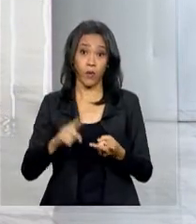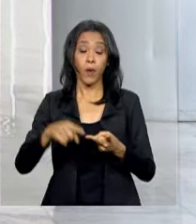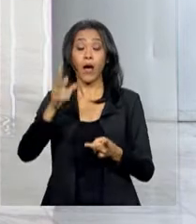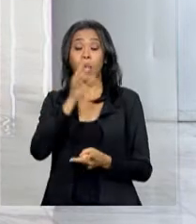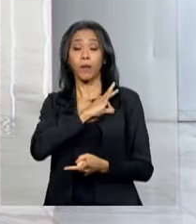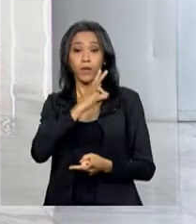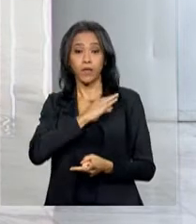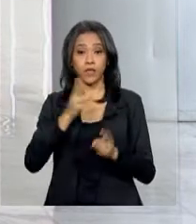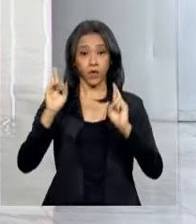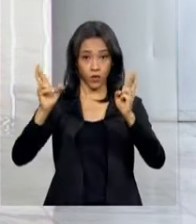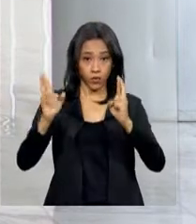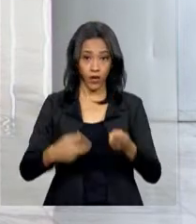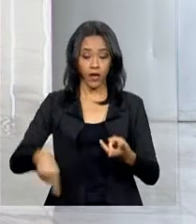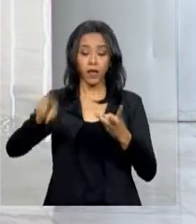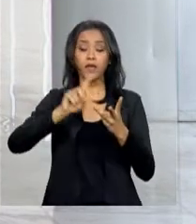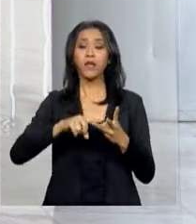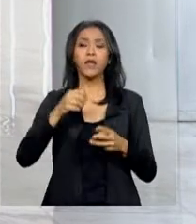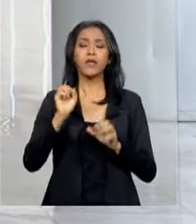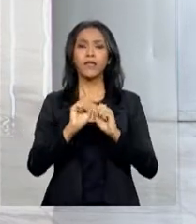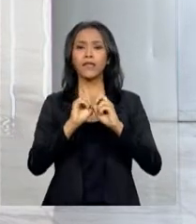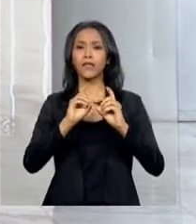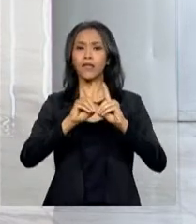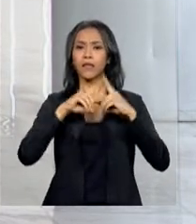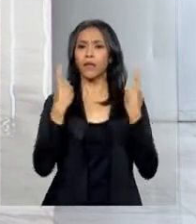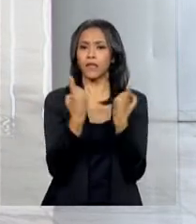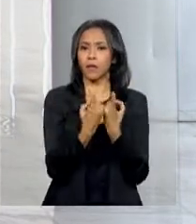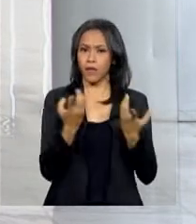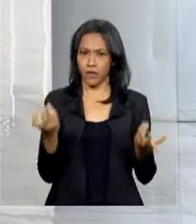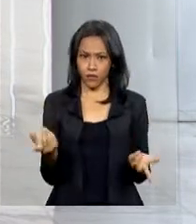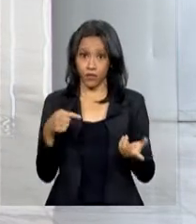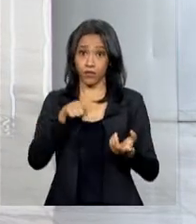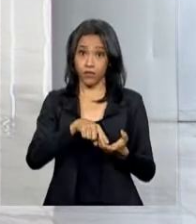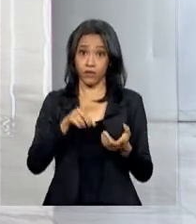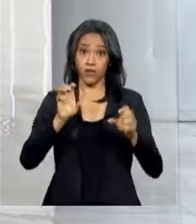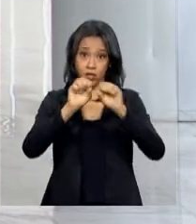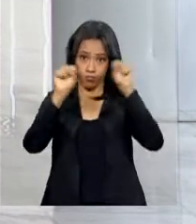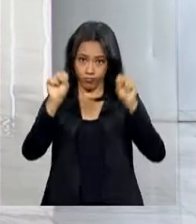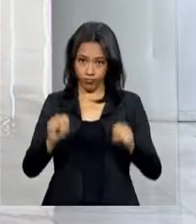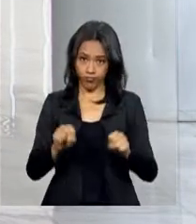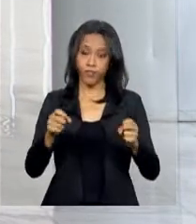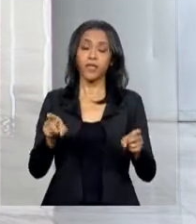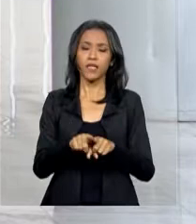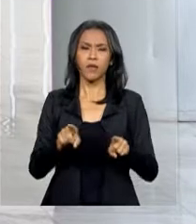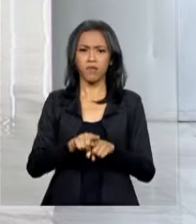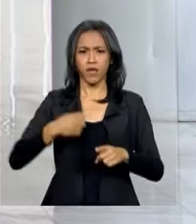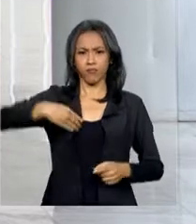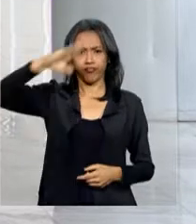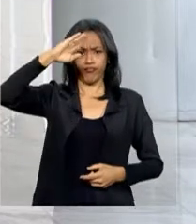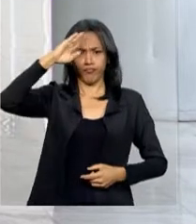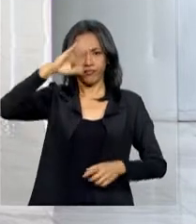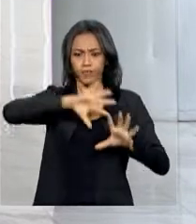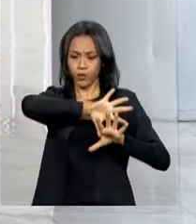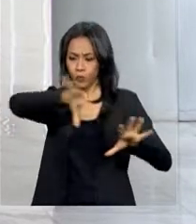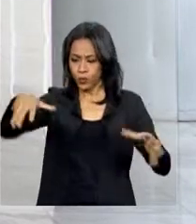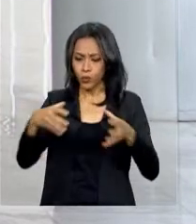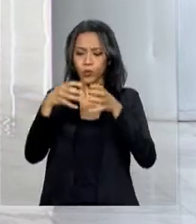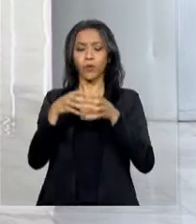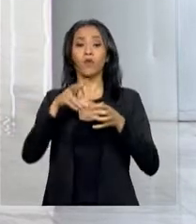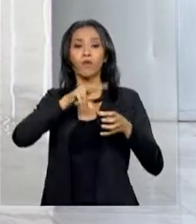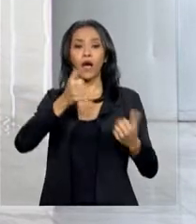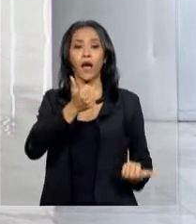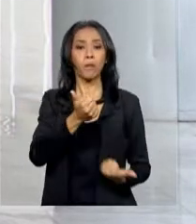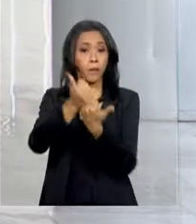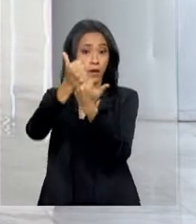federal o departamento penitenciário nacional e as forças armadas esses órgãos vão apoiar a atuação da polícia federal